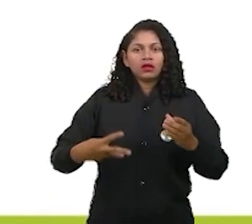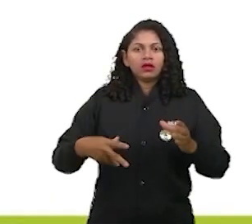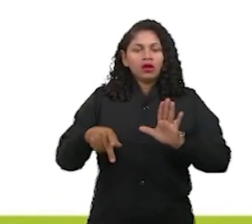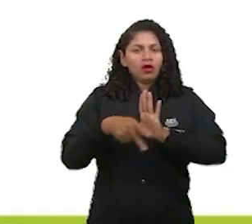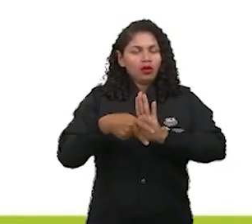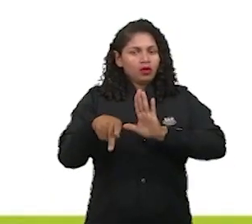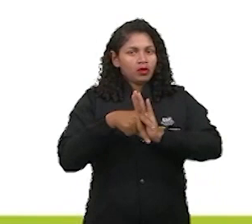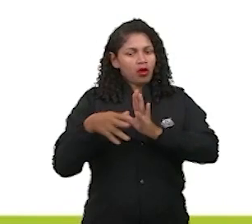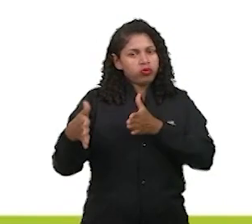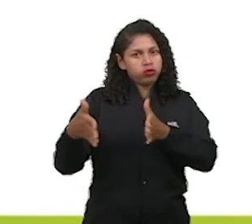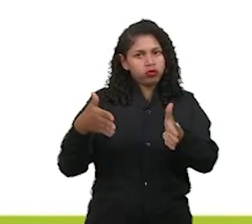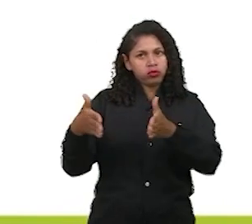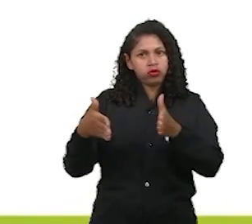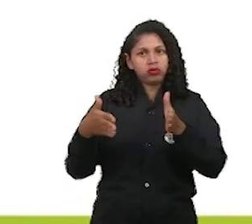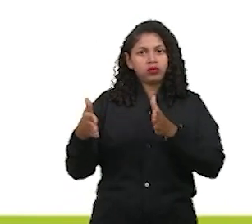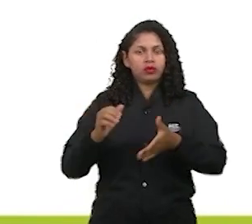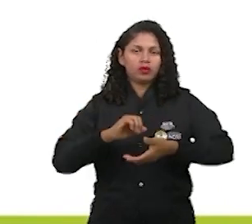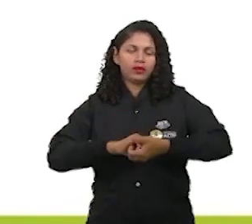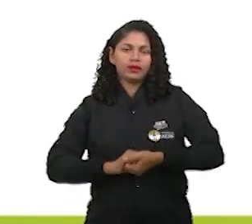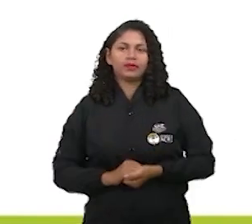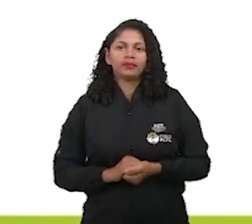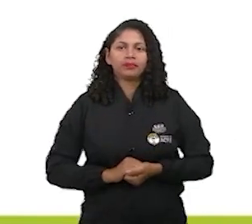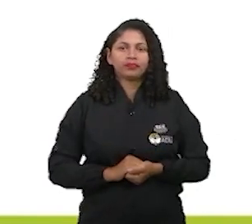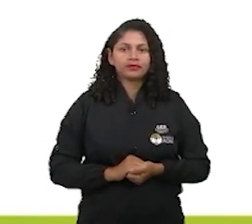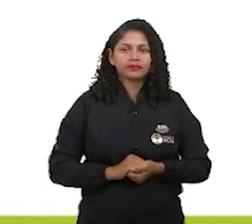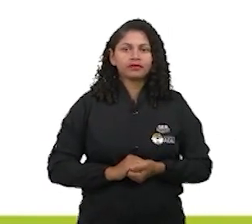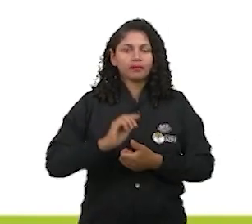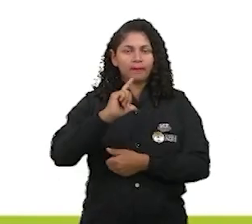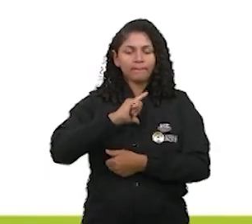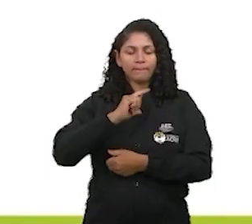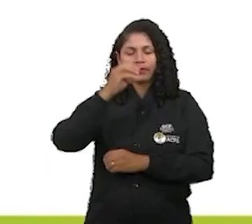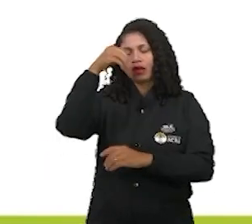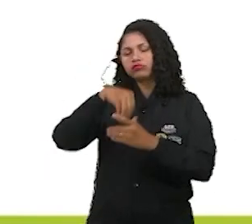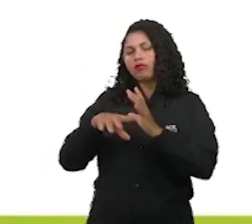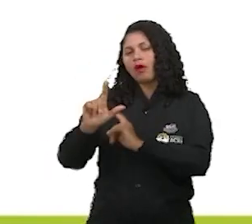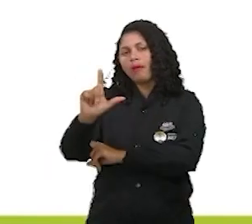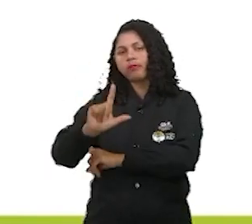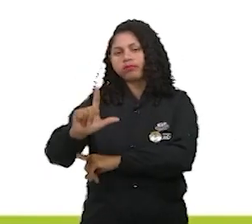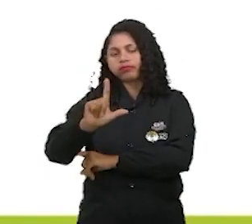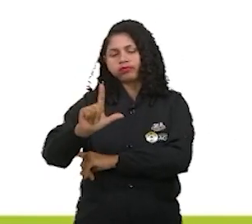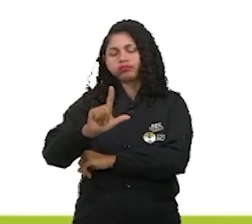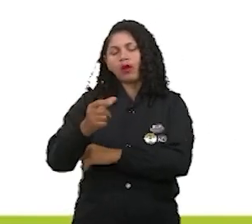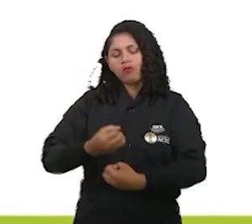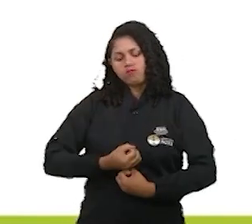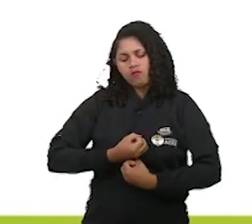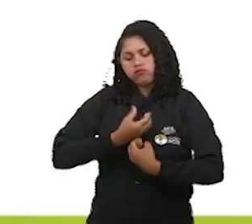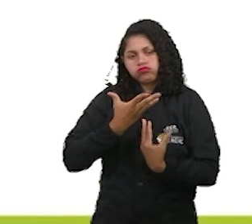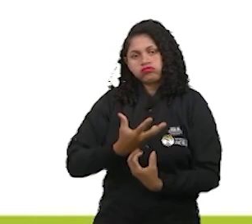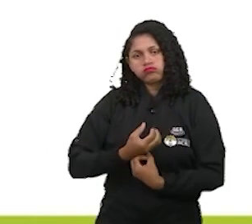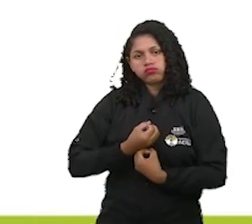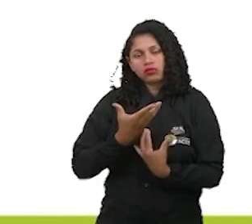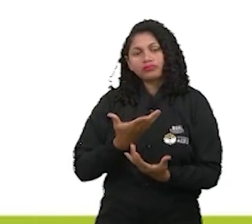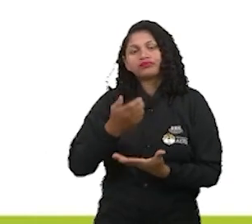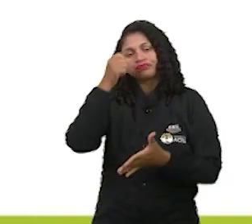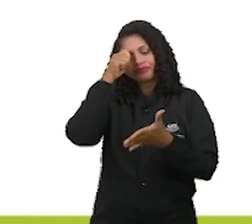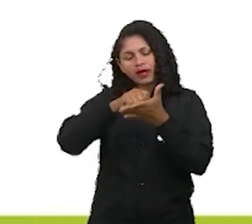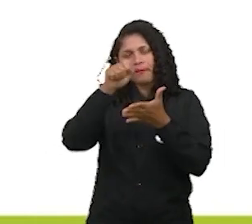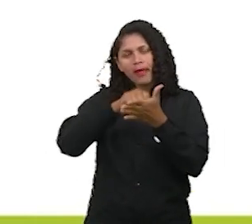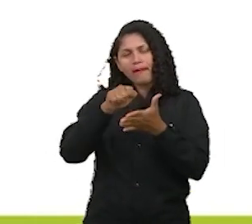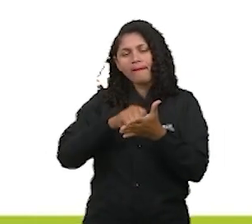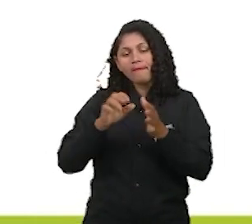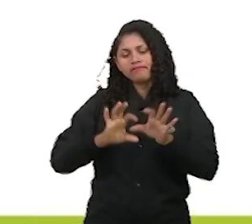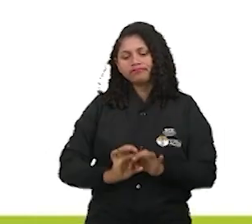Características. Quais são as características? Nós temos, dentro da literatura, né, de fato, da poesia, os poetas escreviam os seus